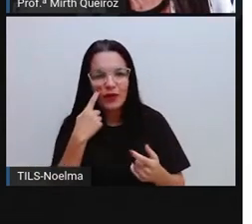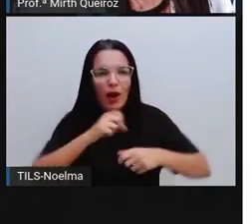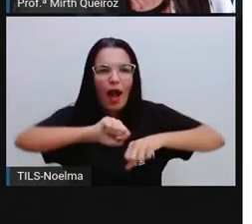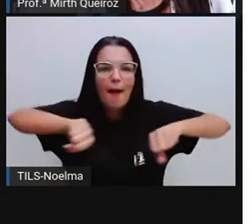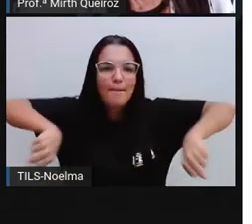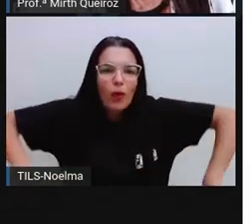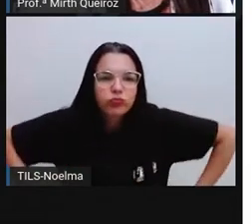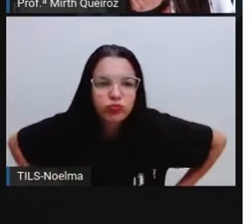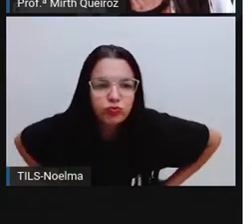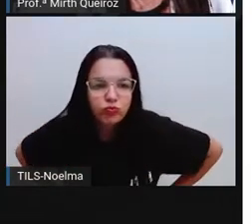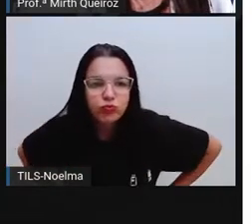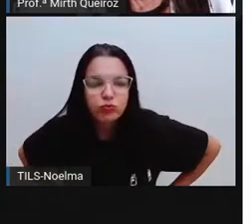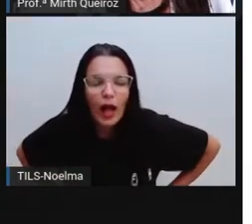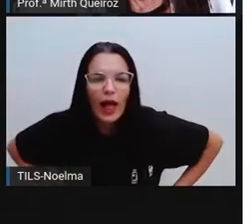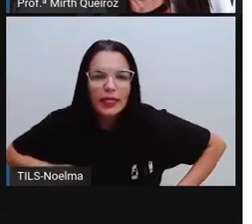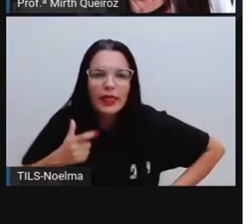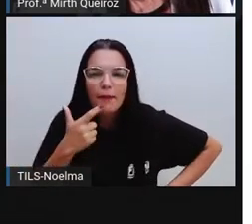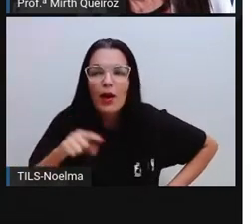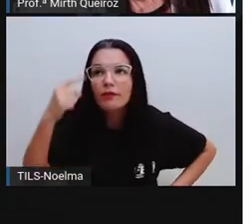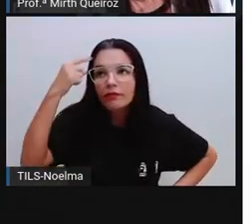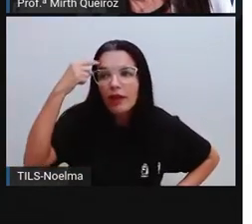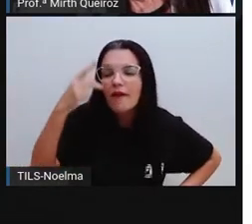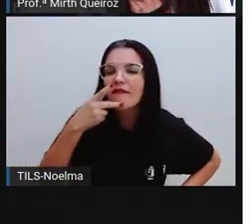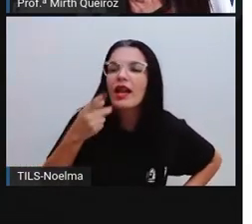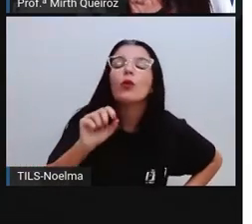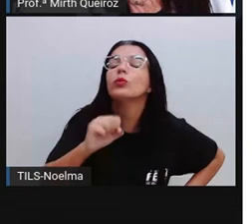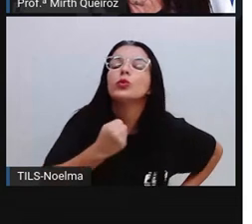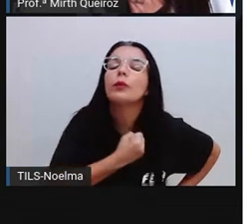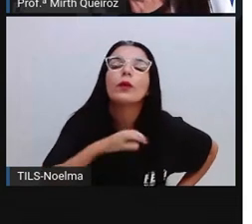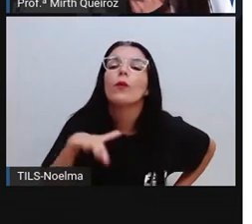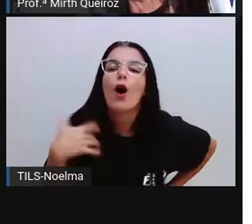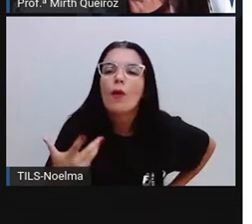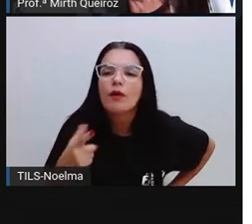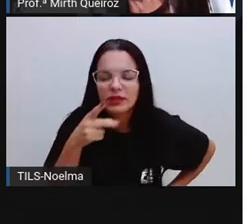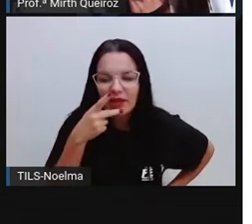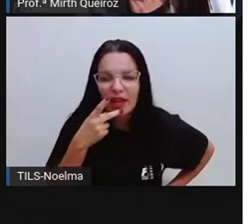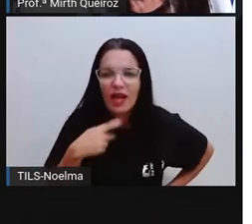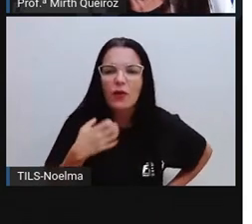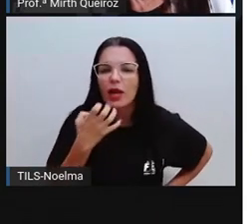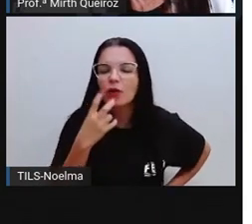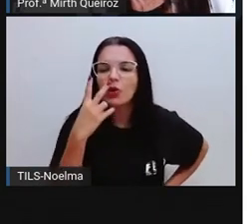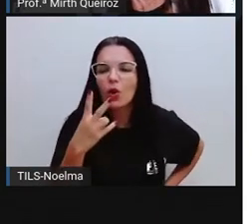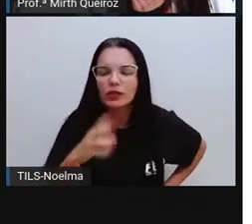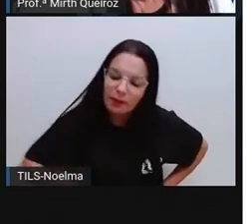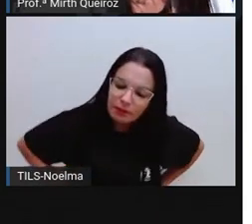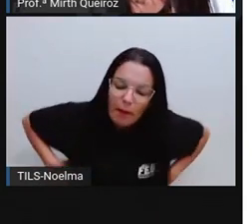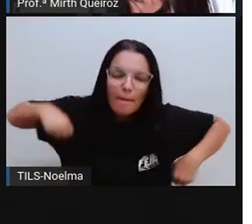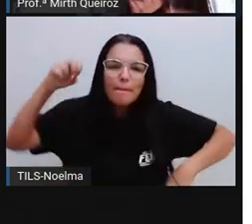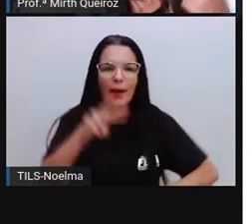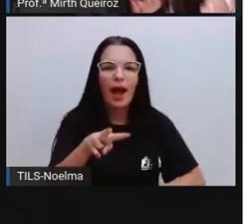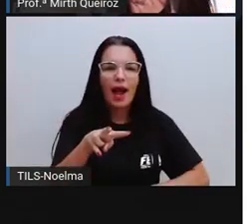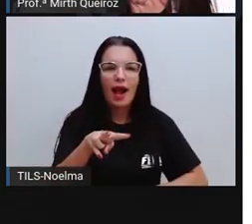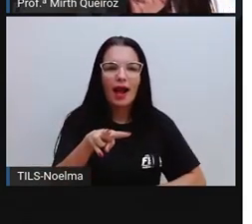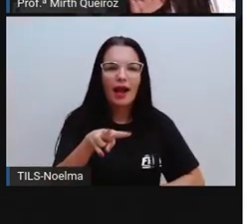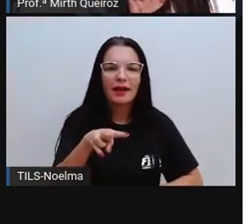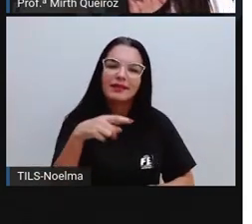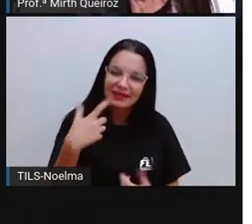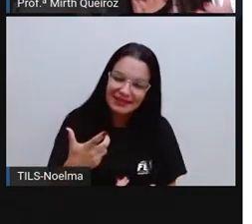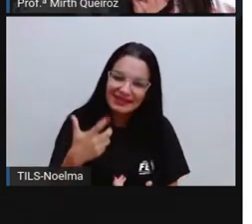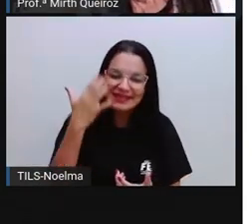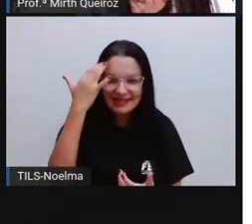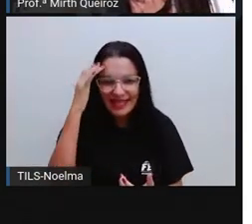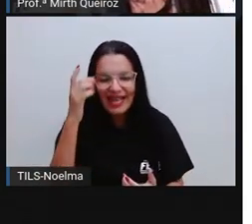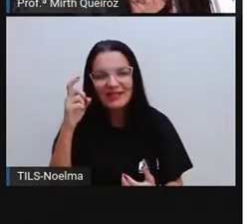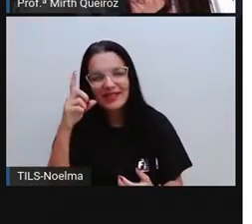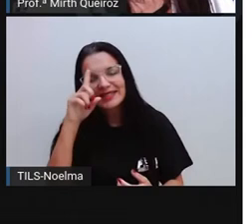mãos para trás e depois elas vão juntas, né, ao mesmo tempo, elas vão colocar a quantidade de dedos e vão falar,